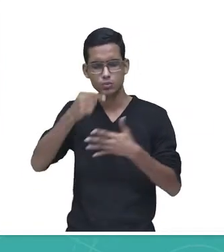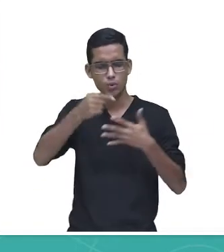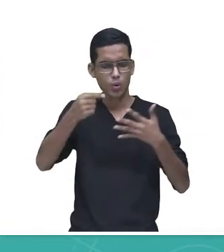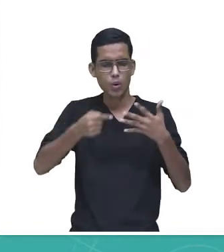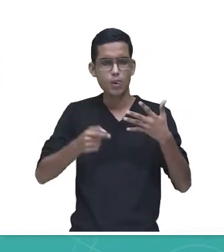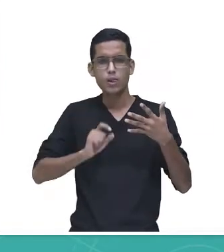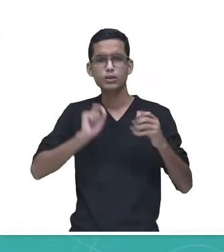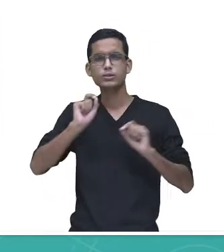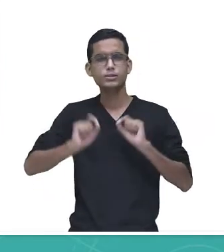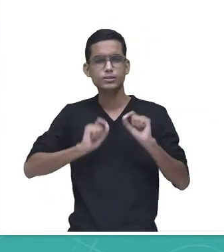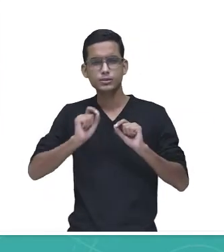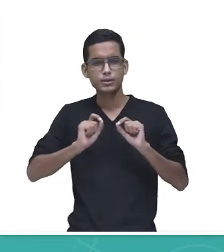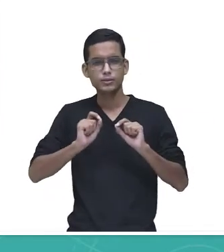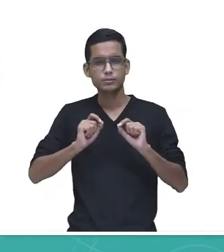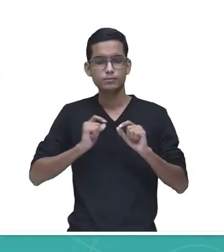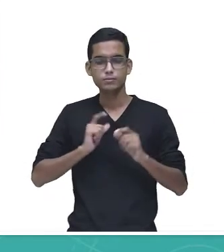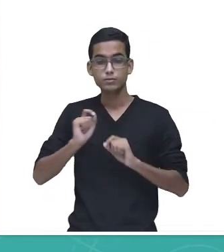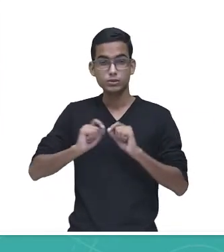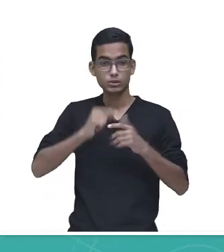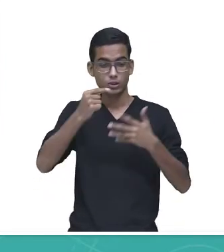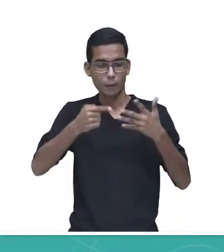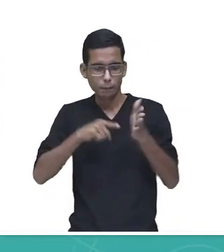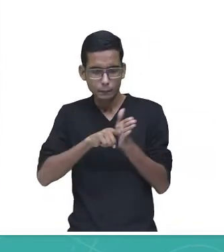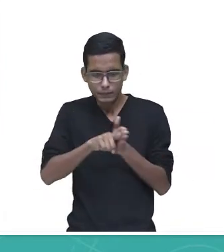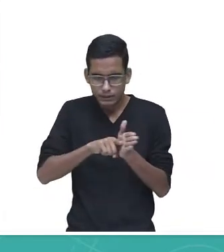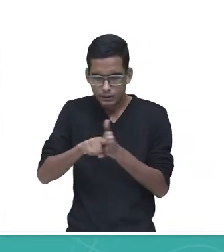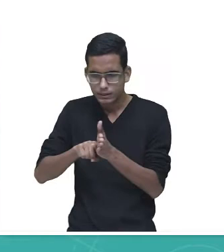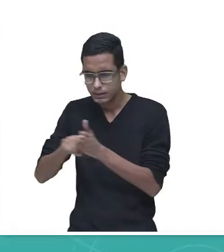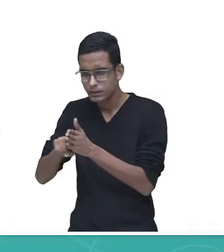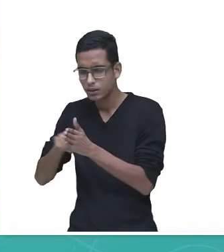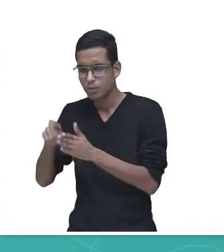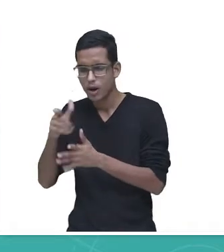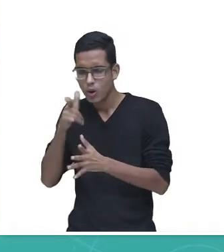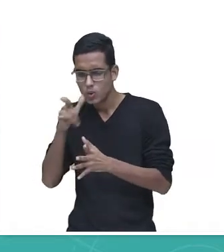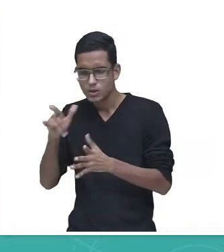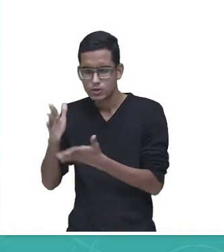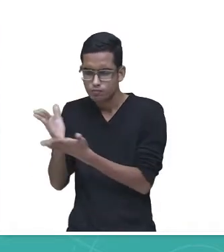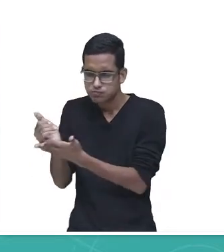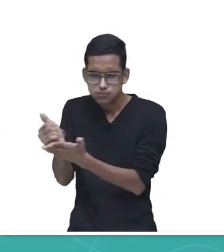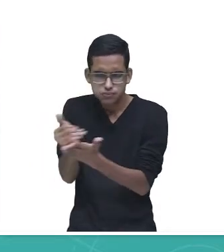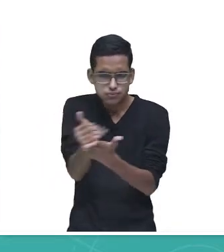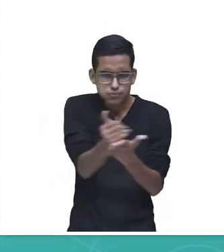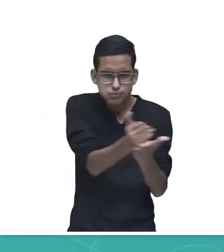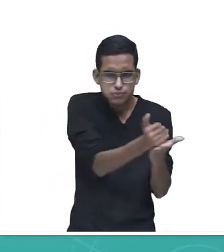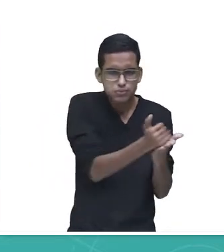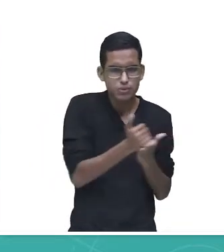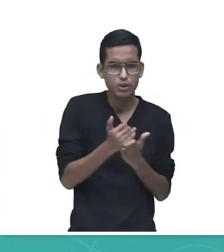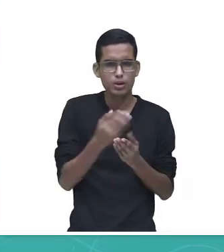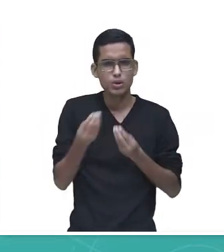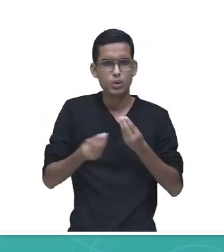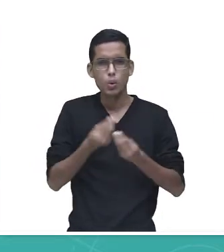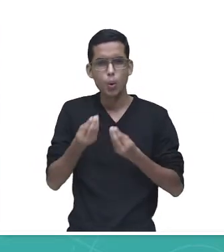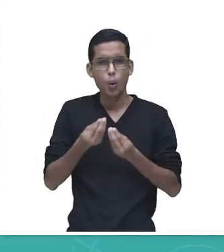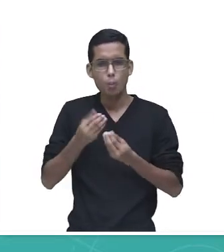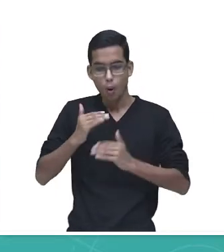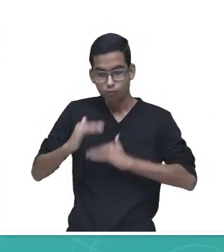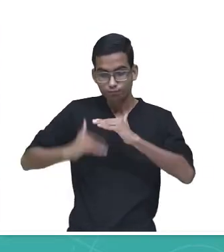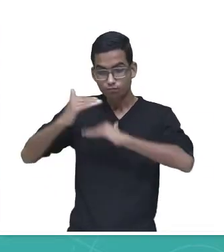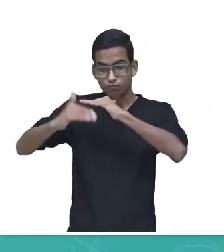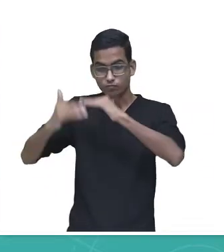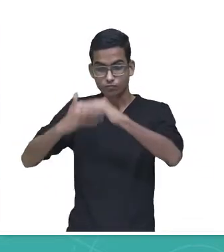para fazer a contagem, né, pesquisa sobre como anda o desenvolvimento do mundo. É por